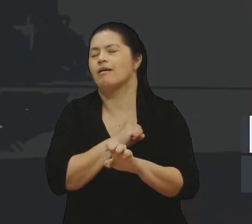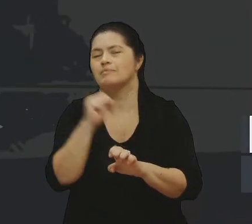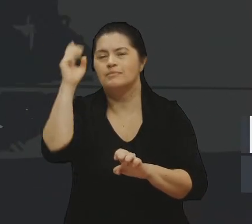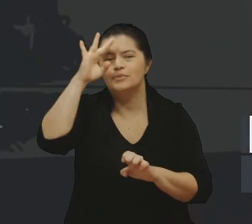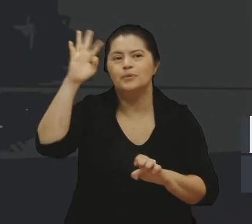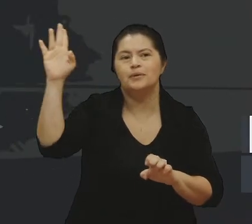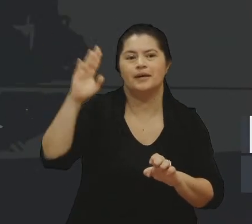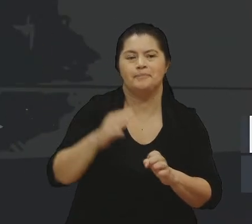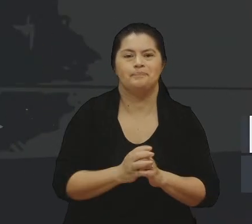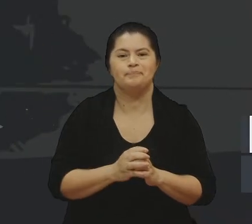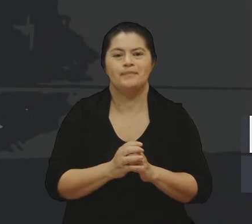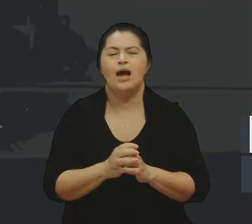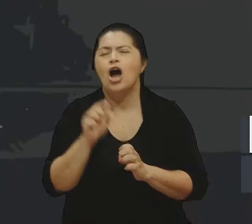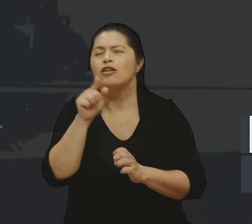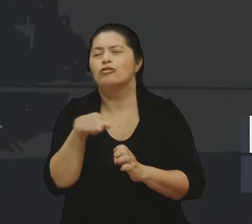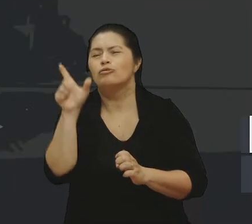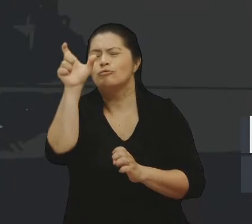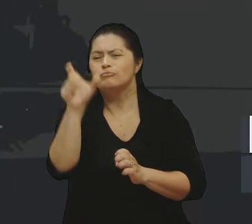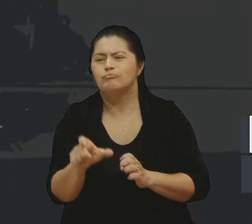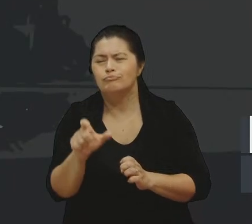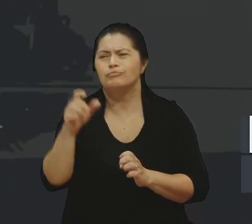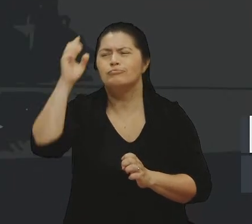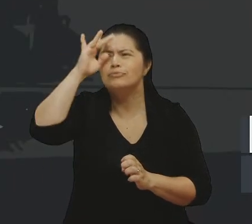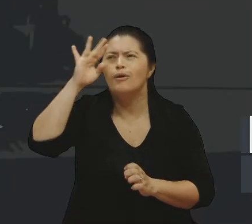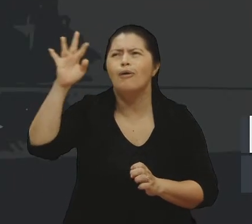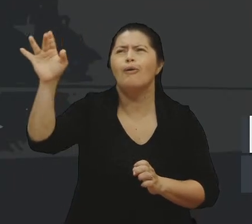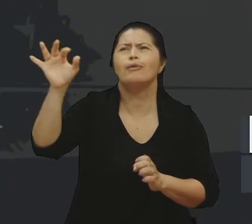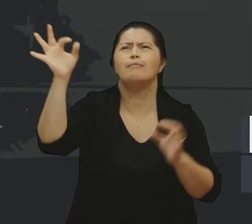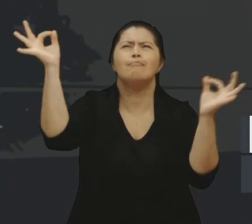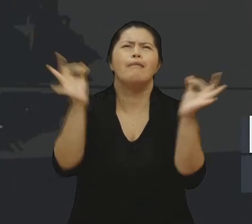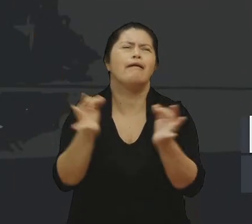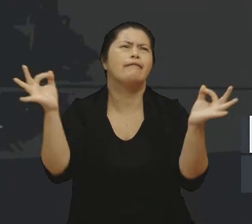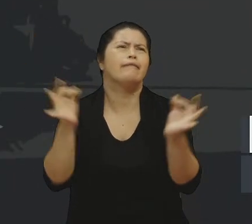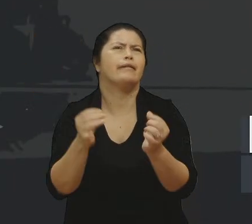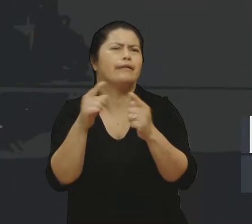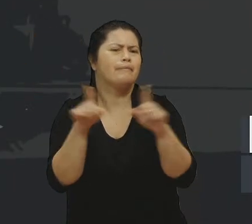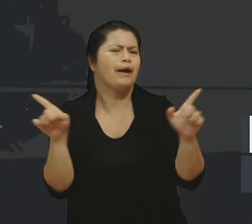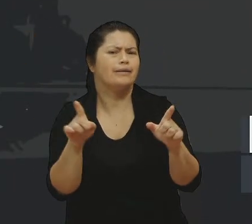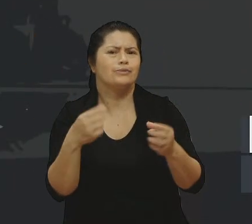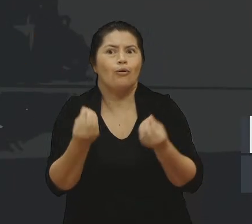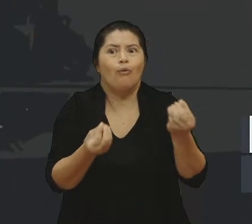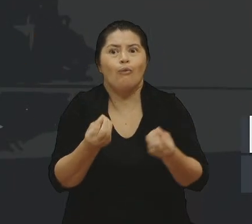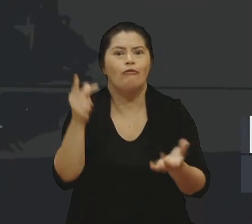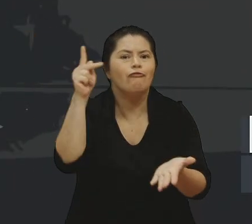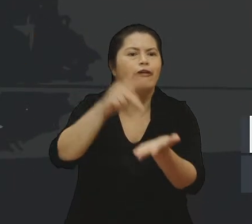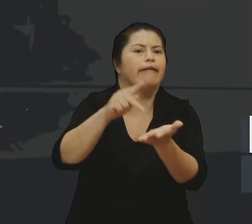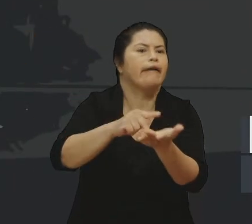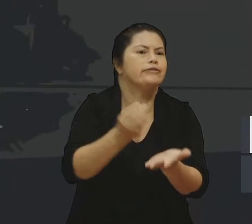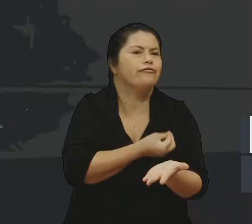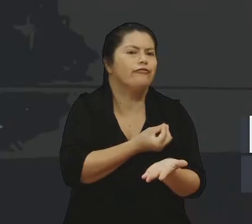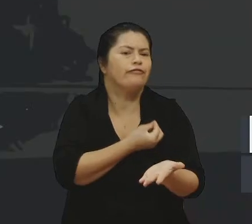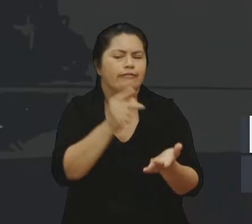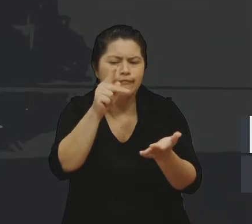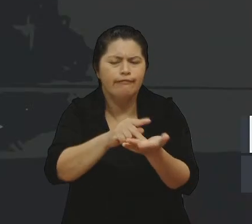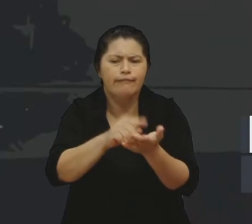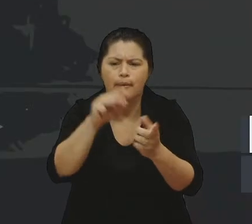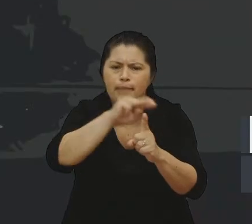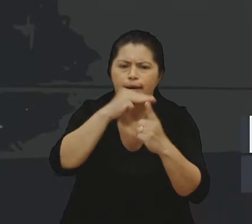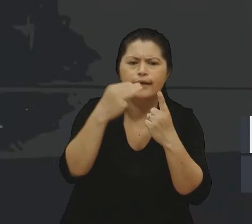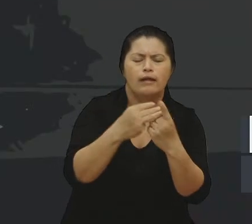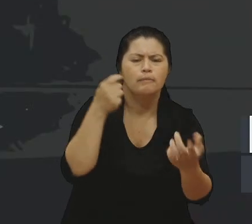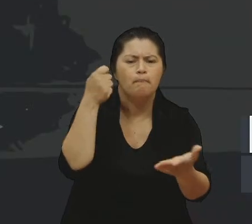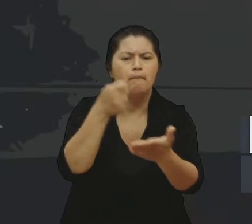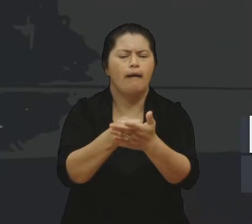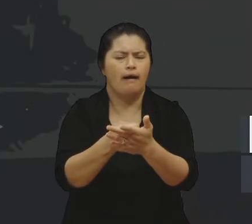com o trabalho perfeito, com a empresa perfeita, que é totalmente incompatível com o mundo real, com a demanda de mercado, com aquilo que paga o valor que a gente